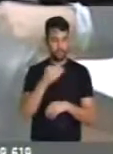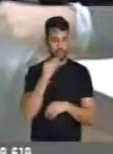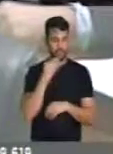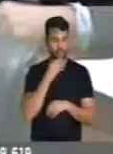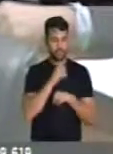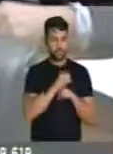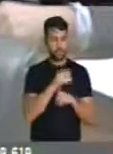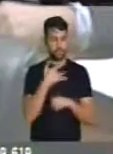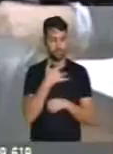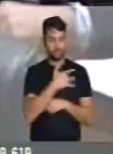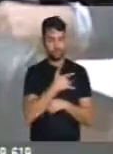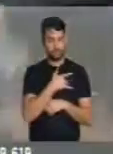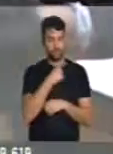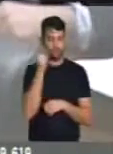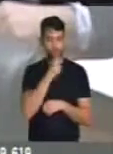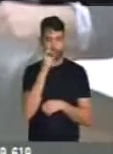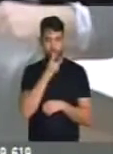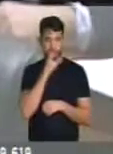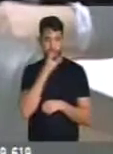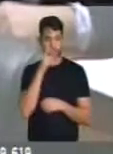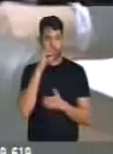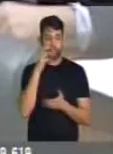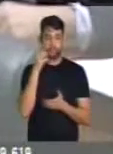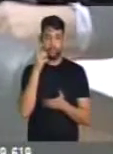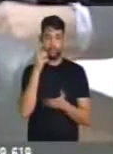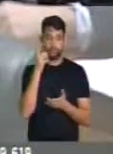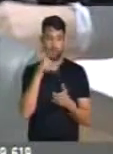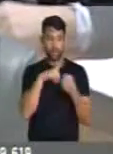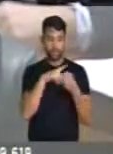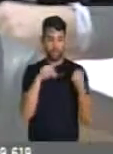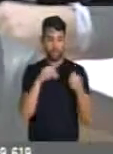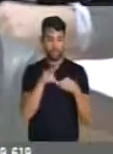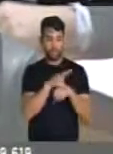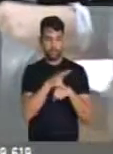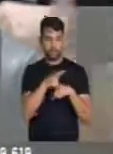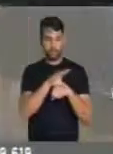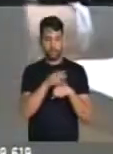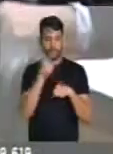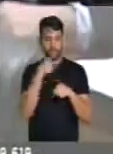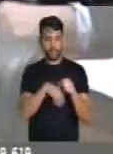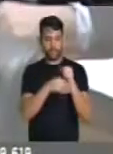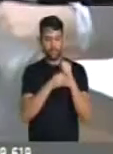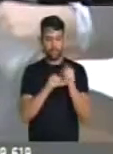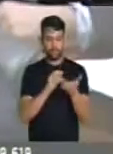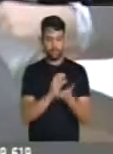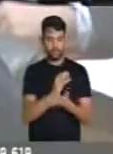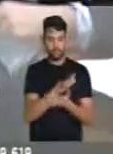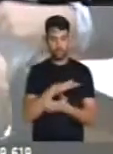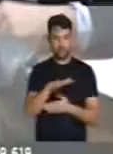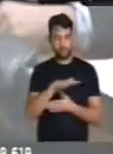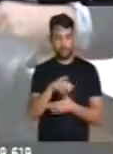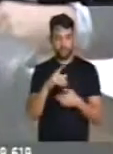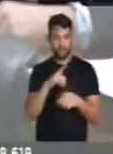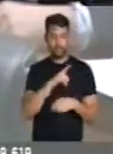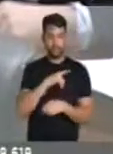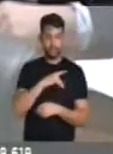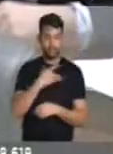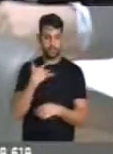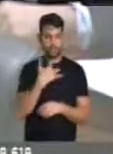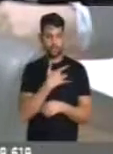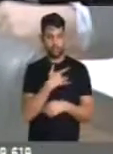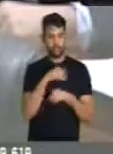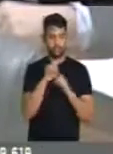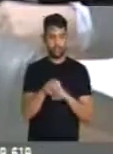Uma mentira deslavada. O artigo da Constituição que garante os investimentos, tanto na saúde como